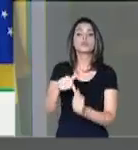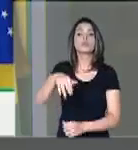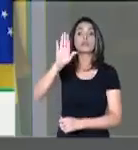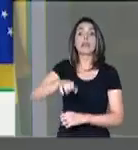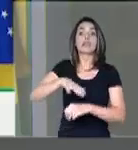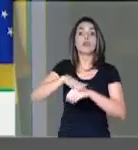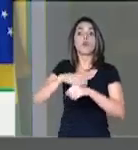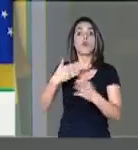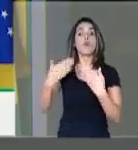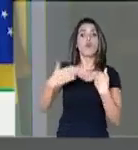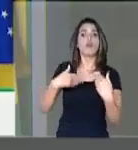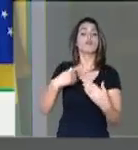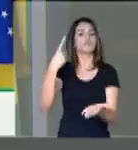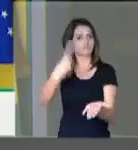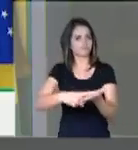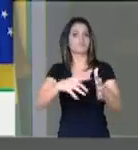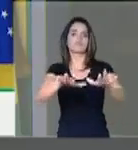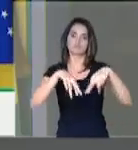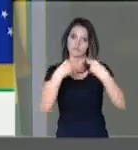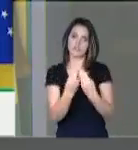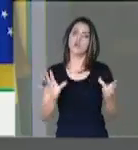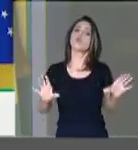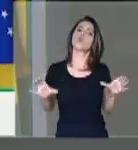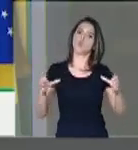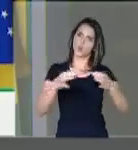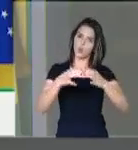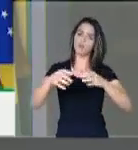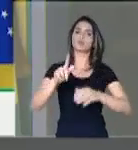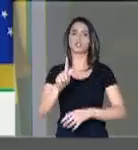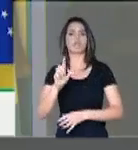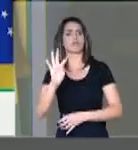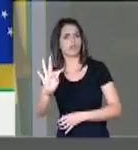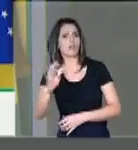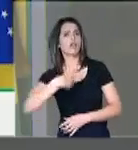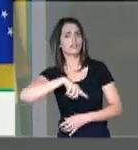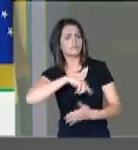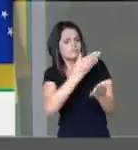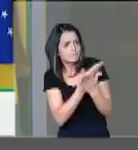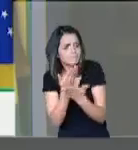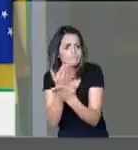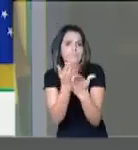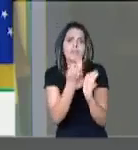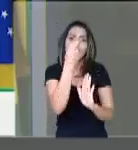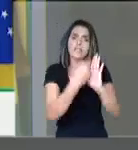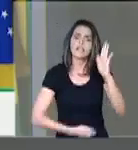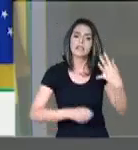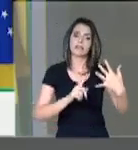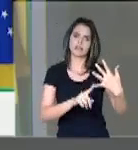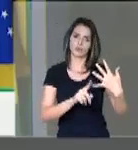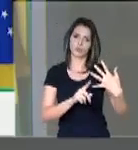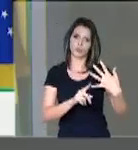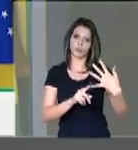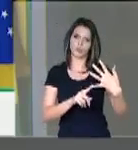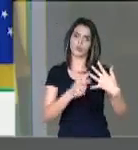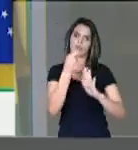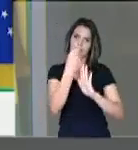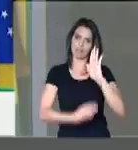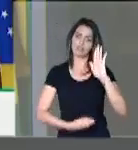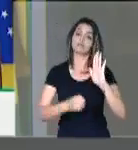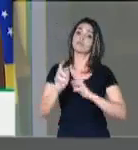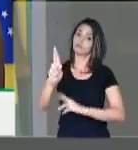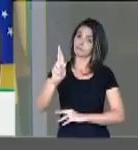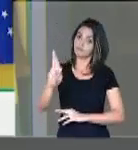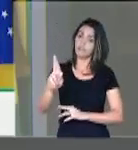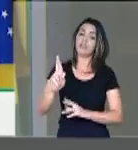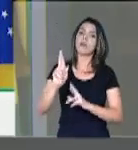e reivindicar uma reunião do nosso grupo de trabalho para que a gente possa se debruça sobre o quinto texto que espero que